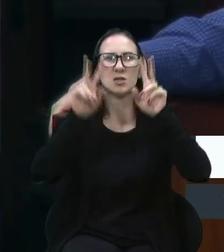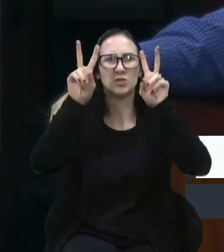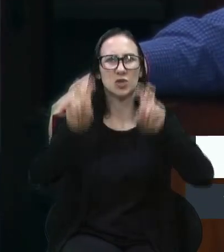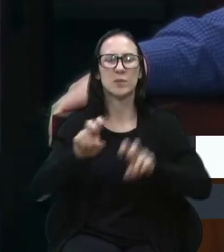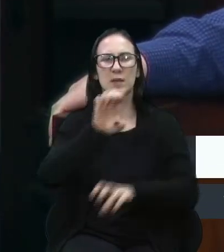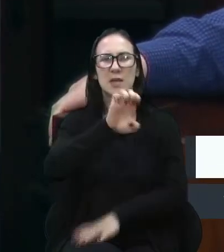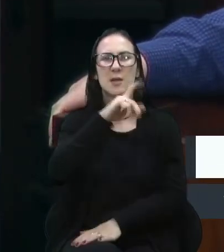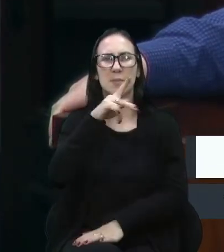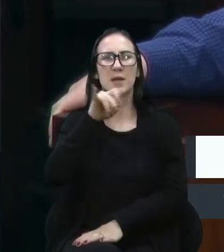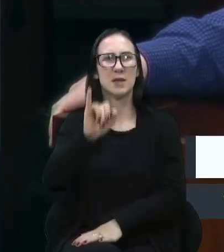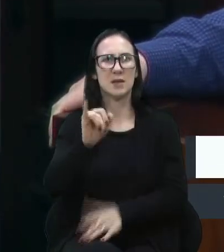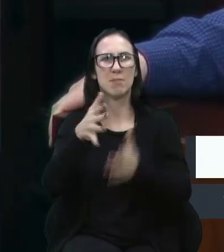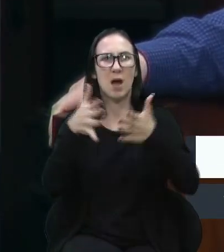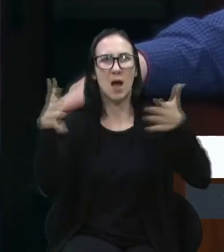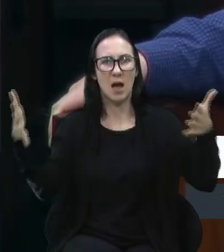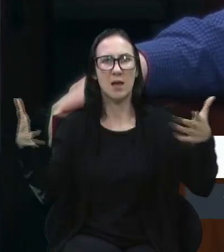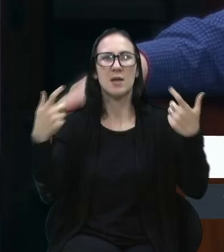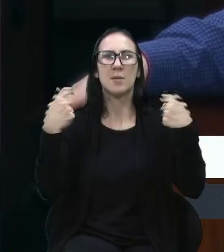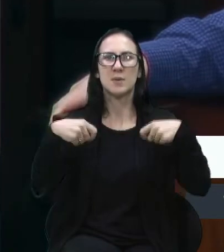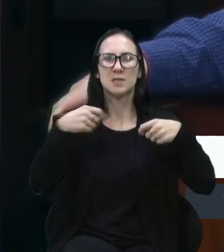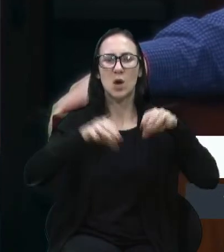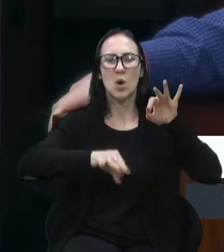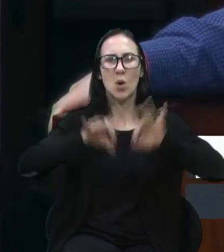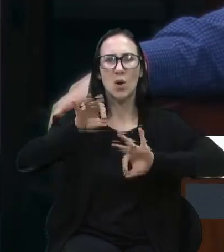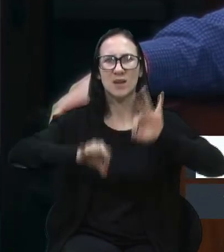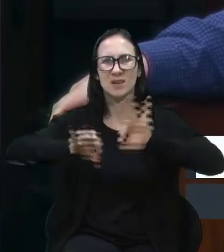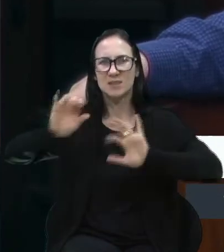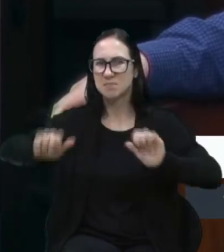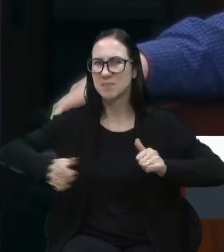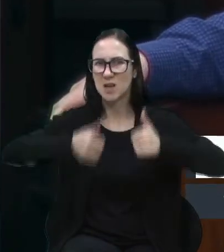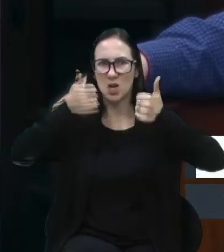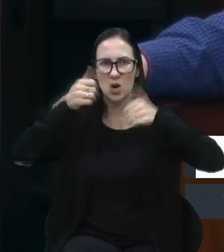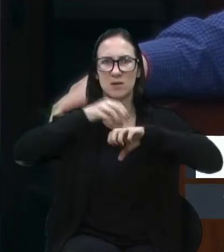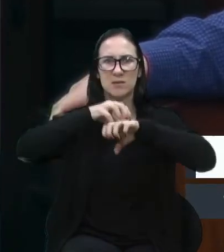EPIs, precisamos ter uma modernização do trânsito